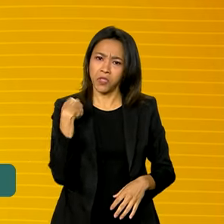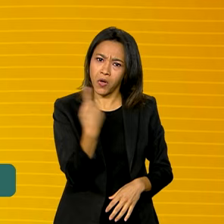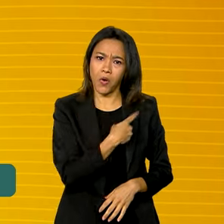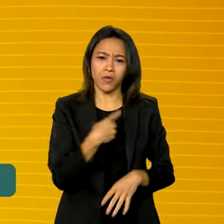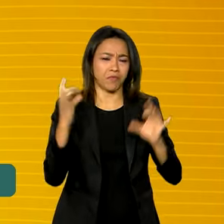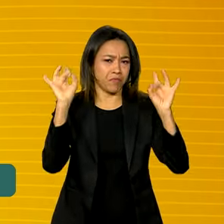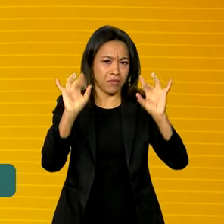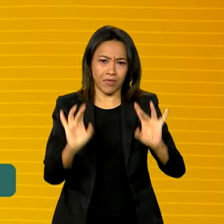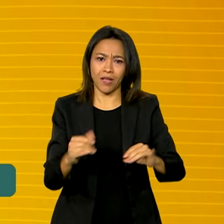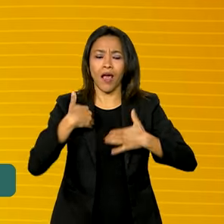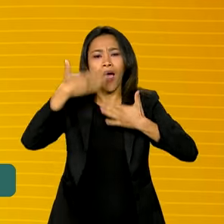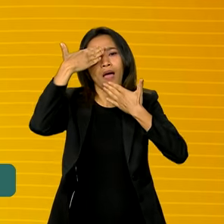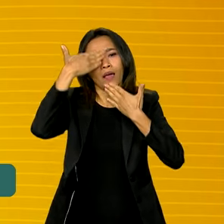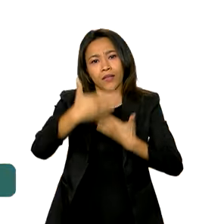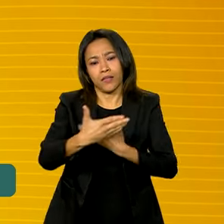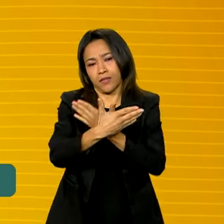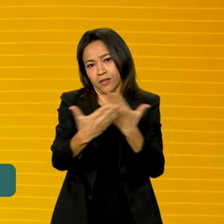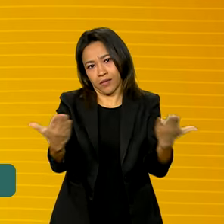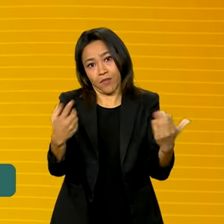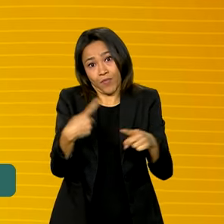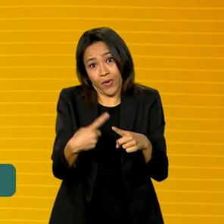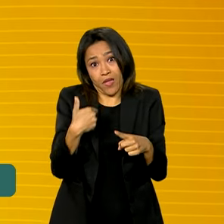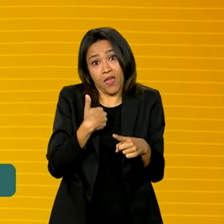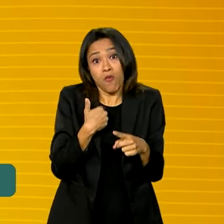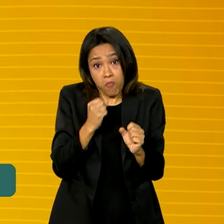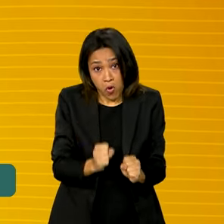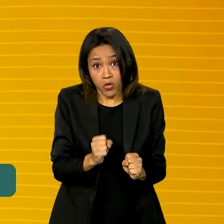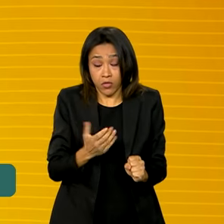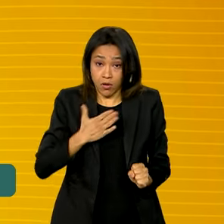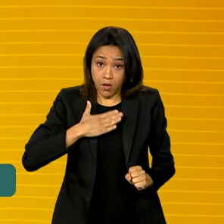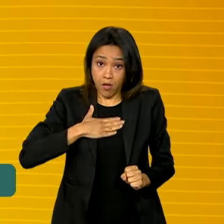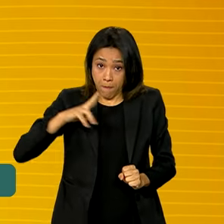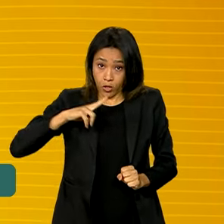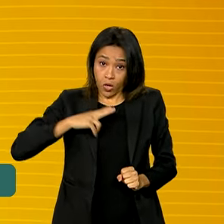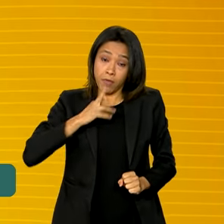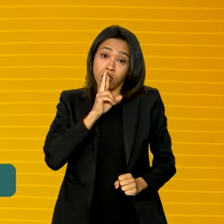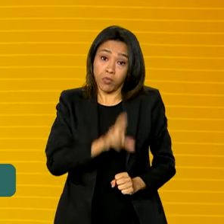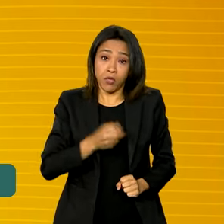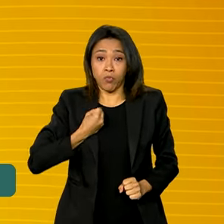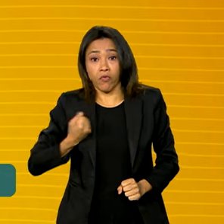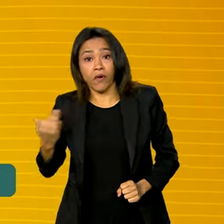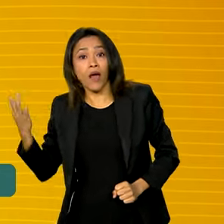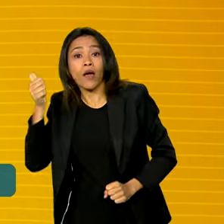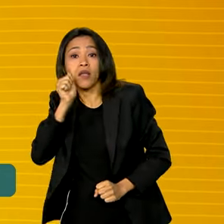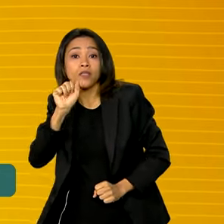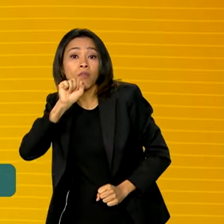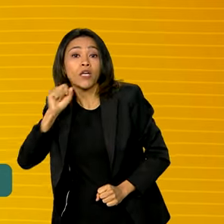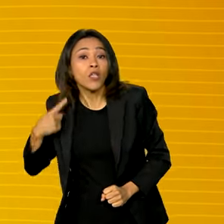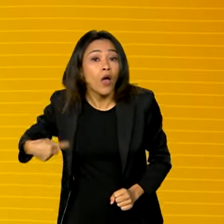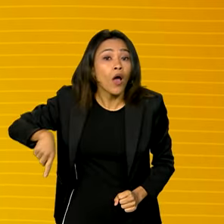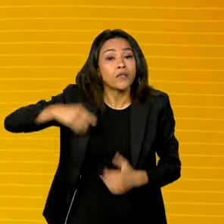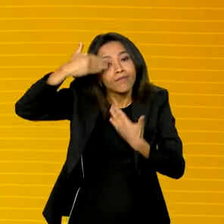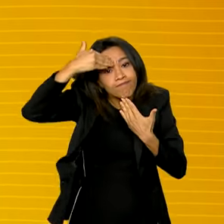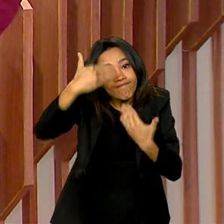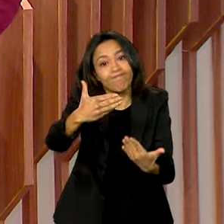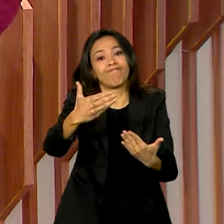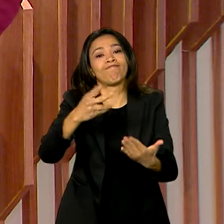privilégio, a gente somos muito gratas a eles, porque eu posso dizer por mim e por muitas outras mães que somos muito gratas